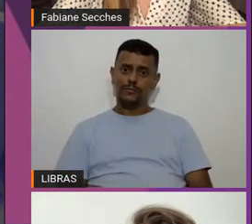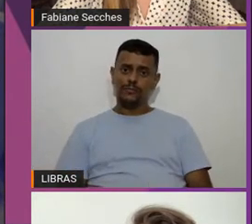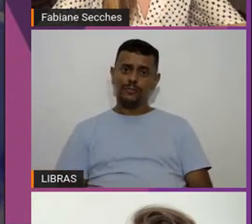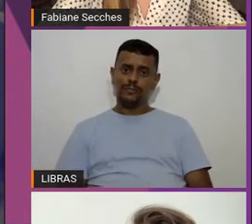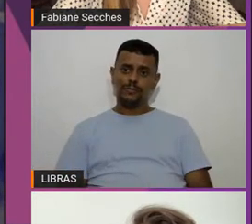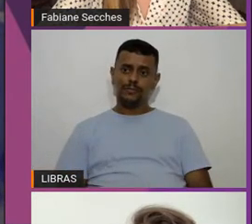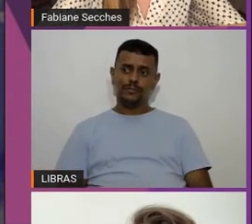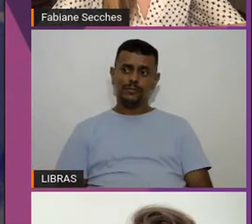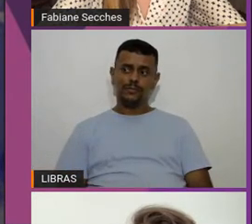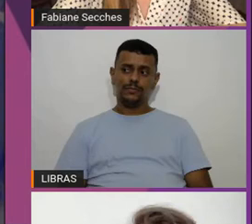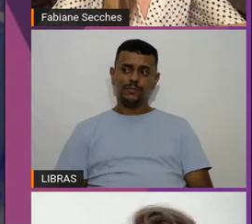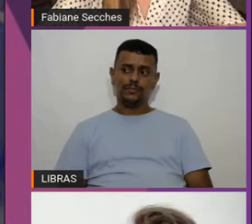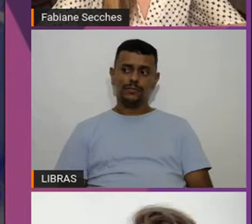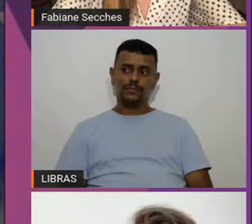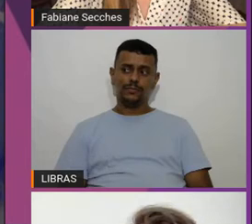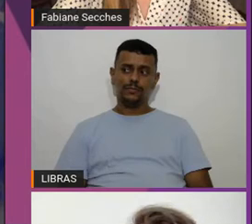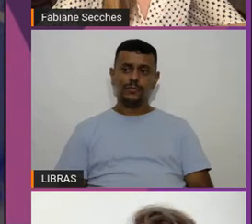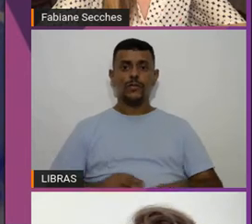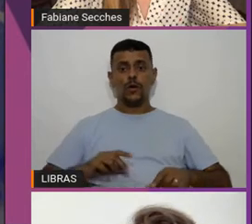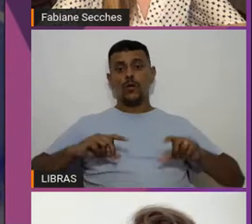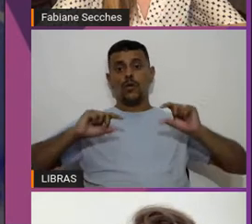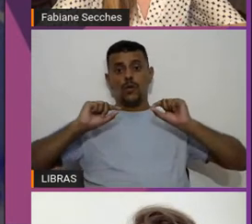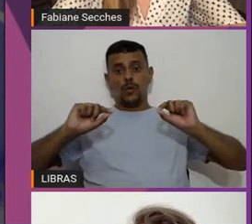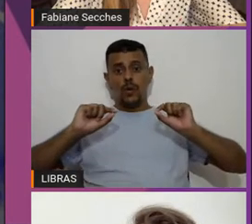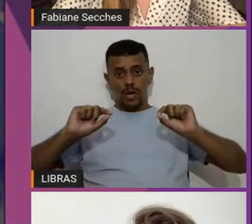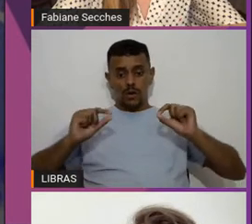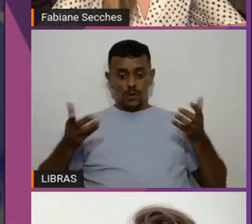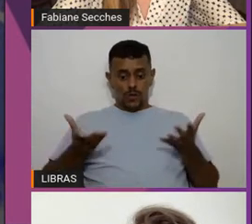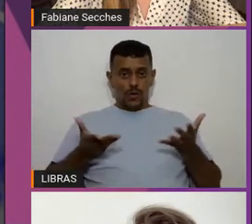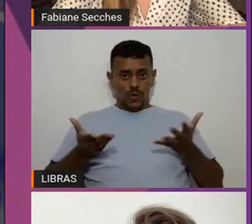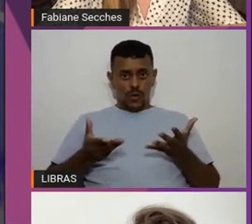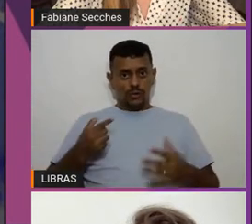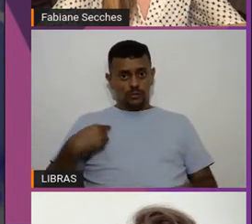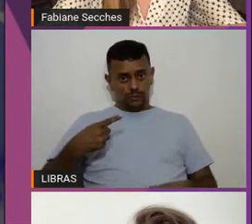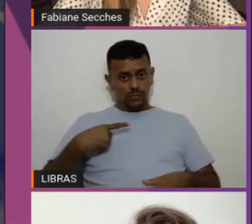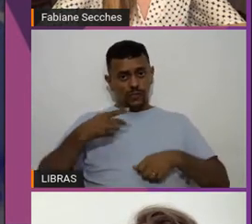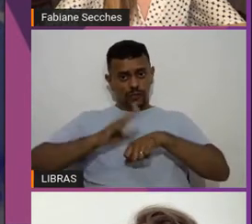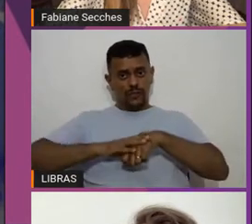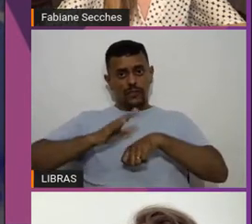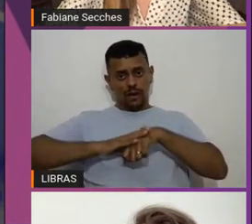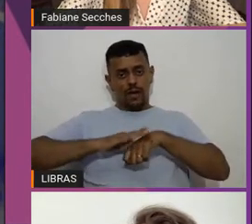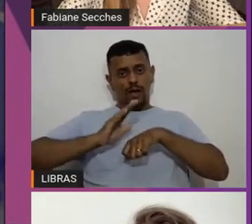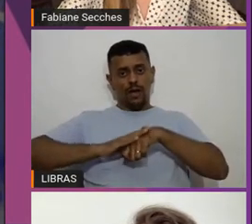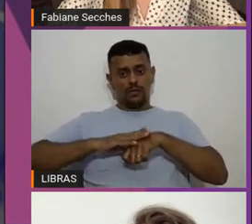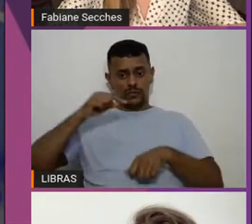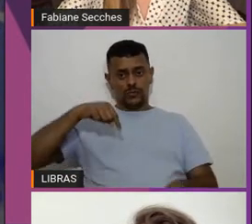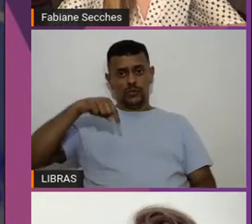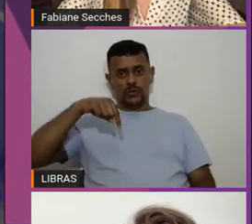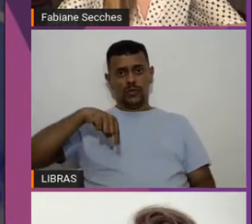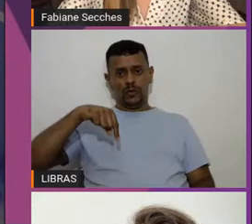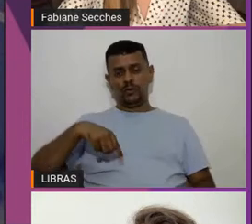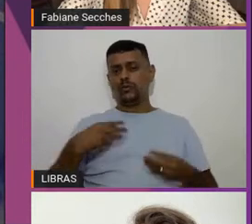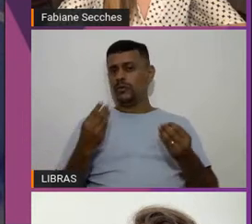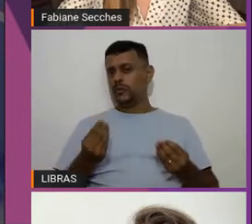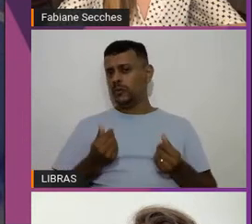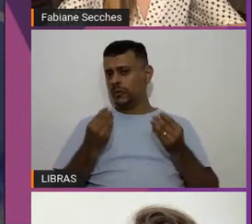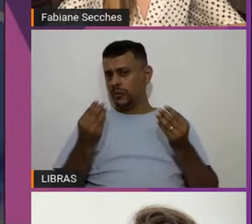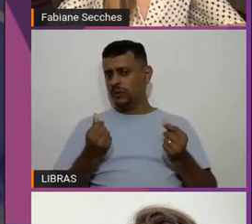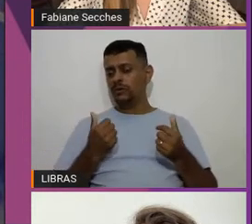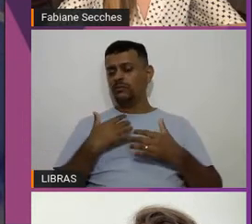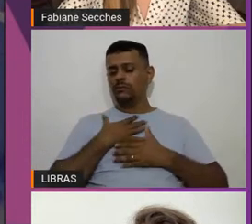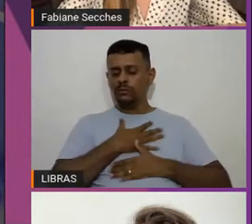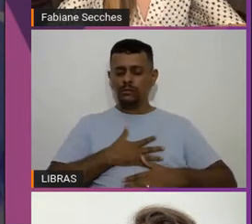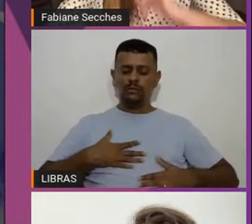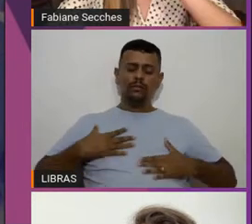e assim o que a gente faz hoje é essa Este prazer que a gente